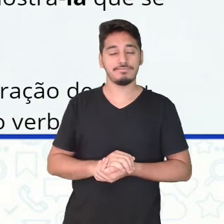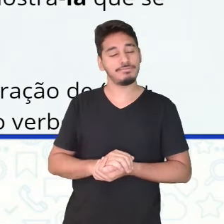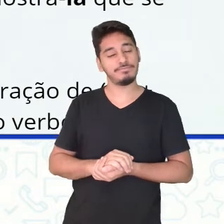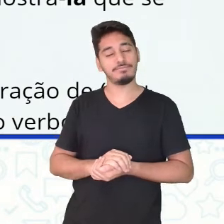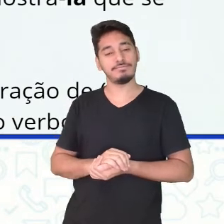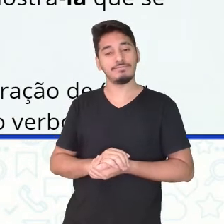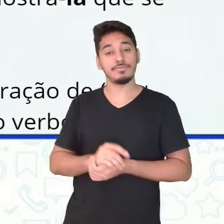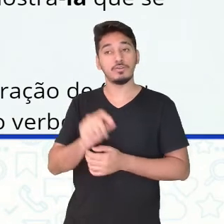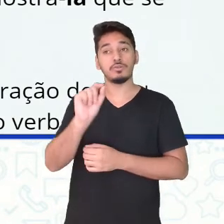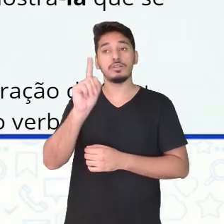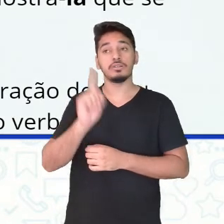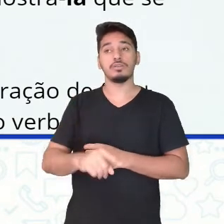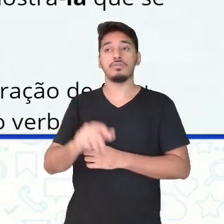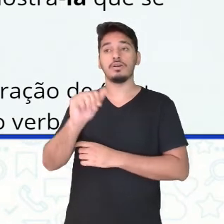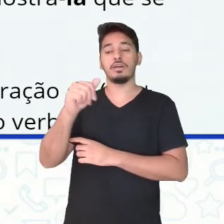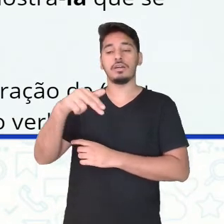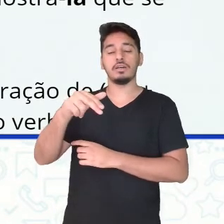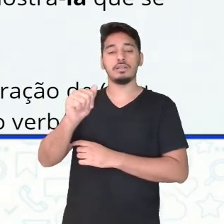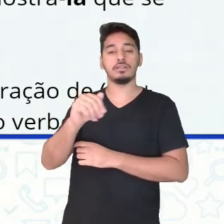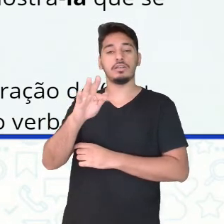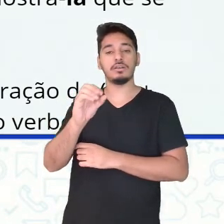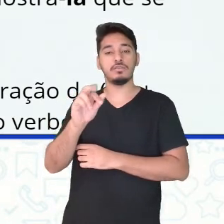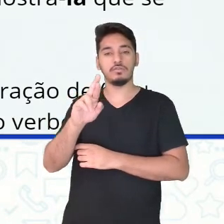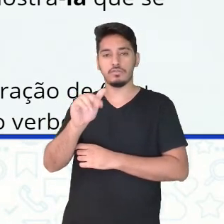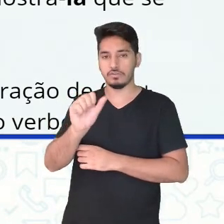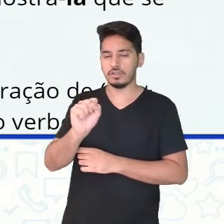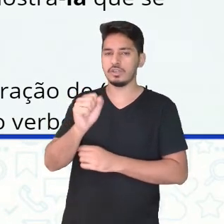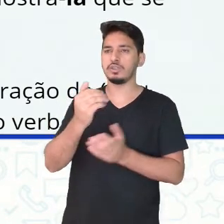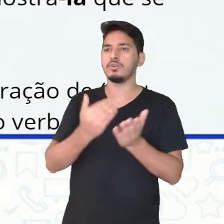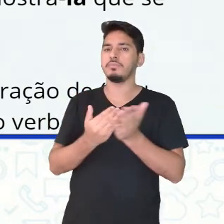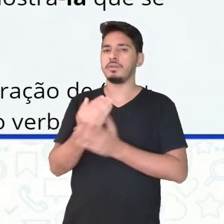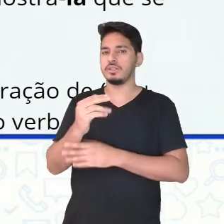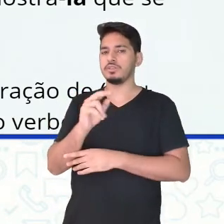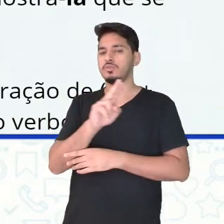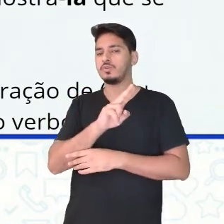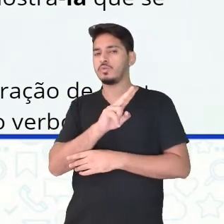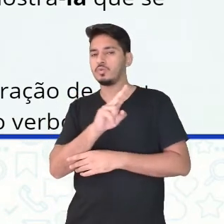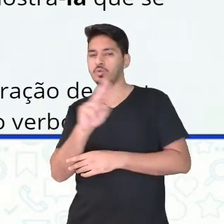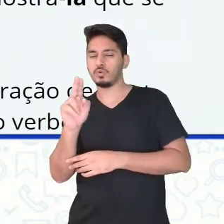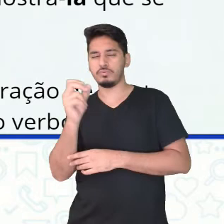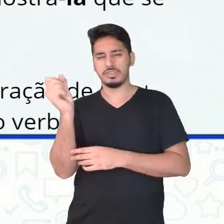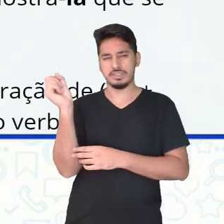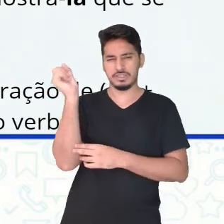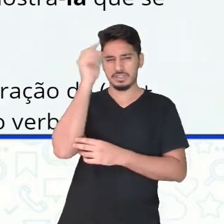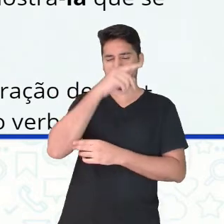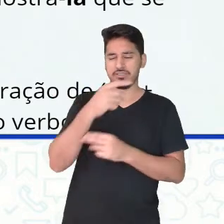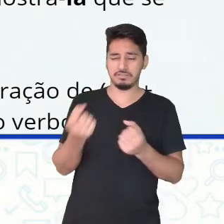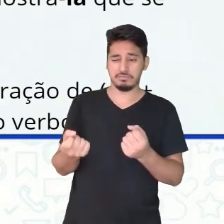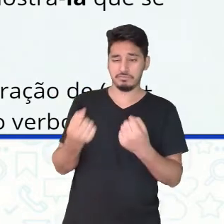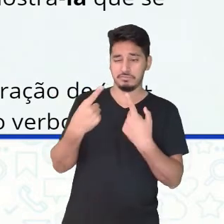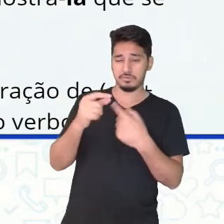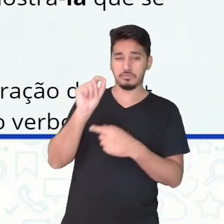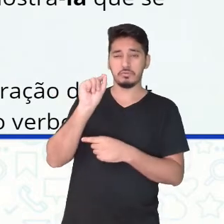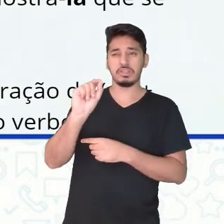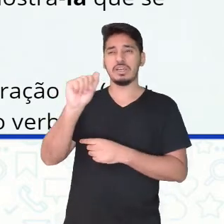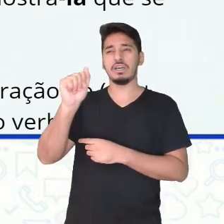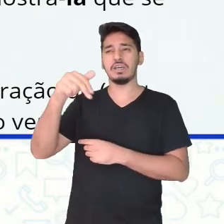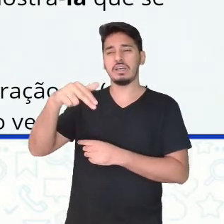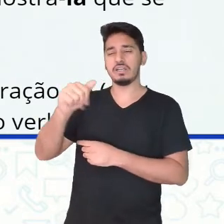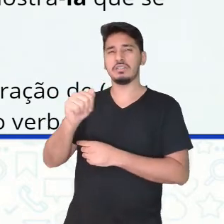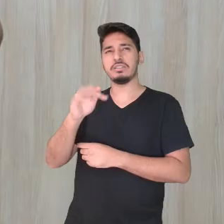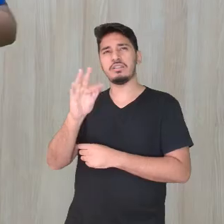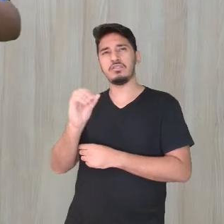são anáforas? Assim, começa os nomes difíceis, né? Aqueles nomes que a gente vê e às vezes